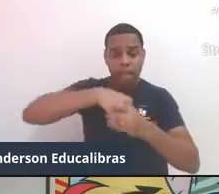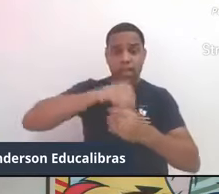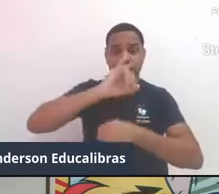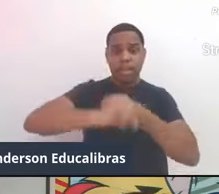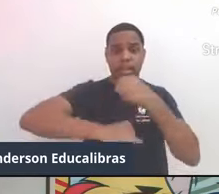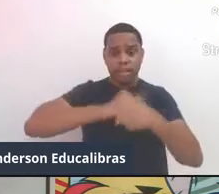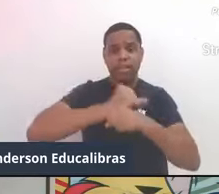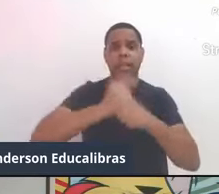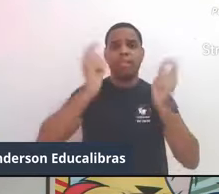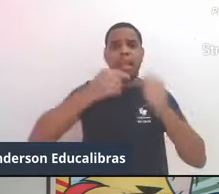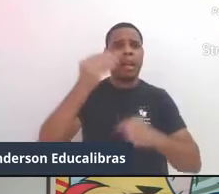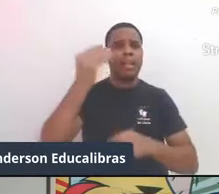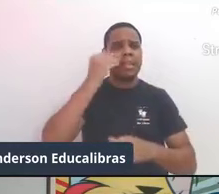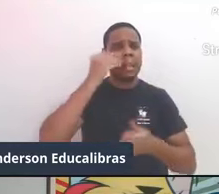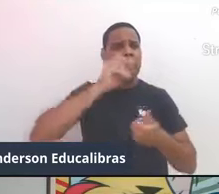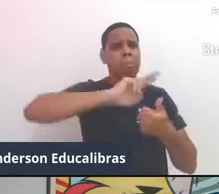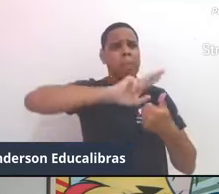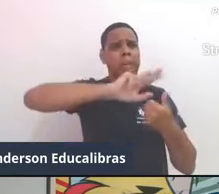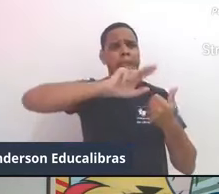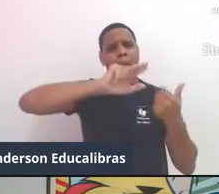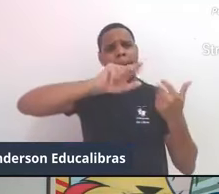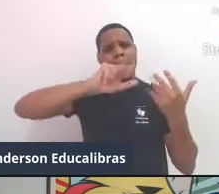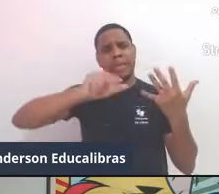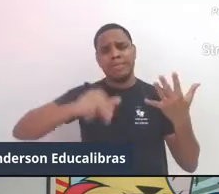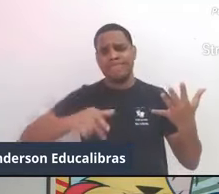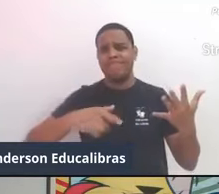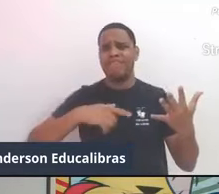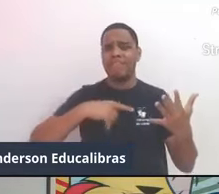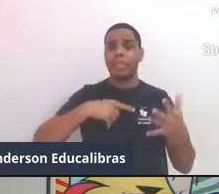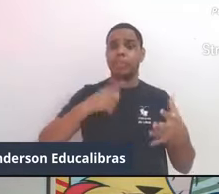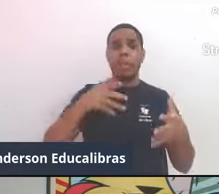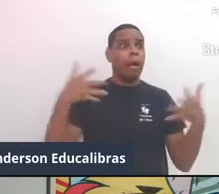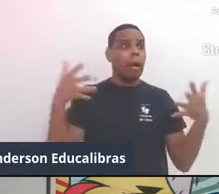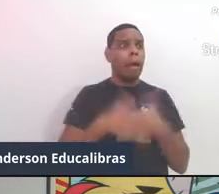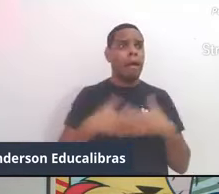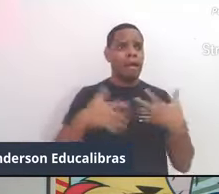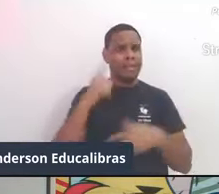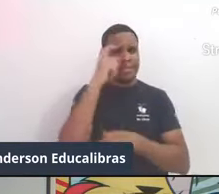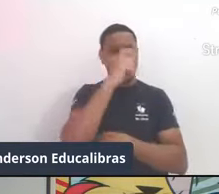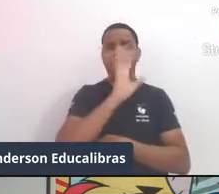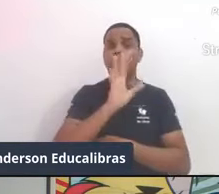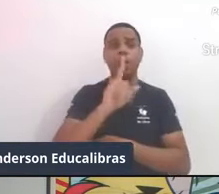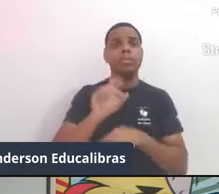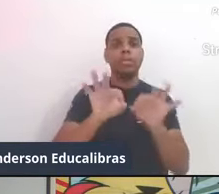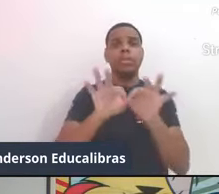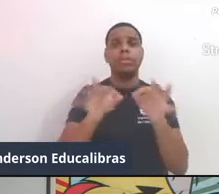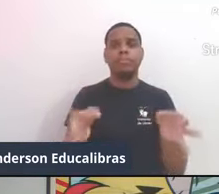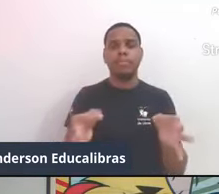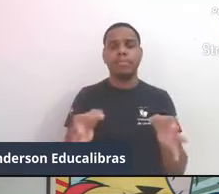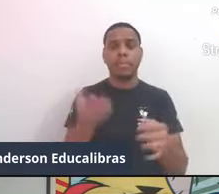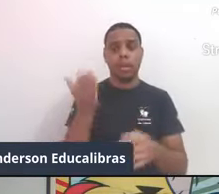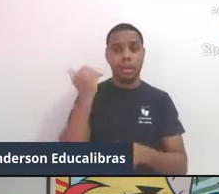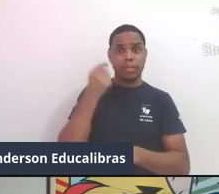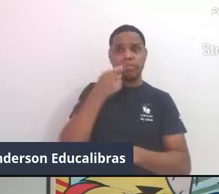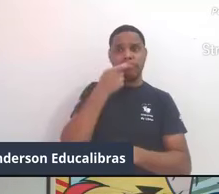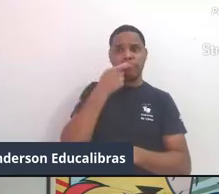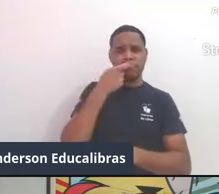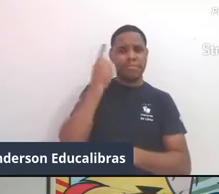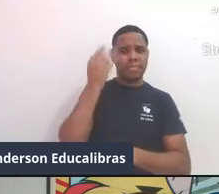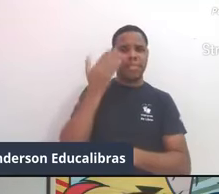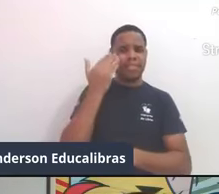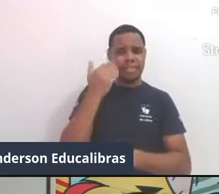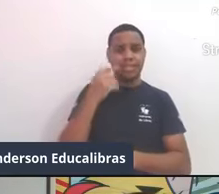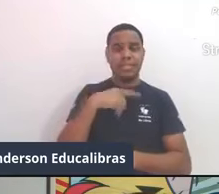E a parte muito bacana é que não é complexo, é simples, né? A gente teve uma experiência agora recente